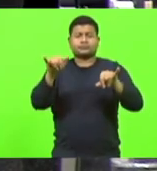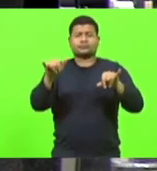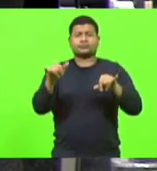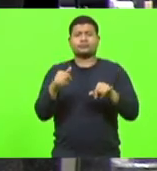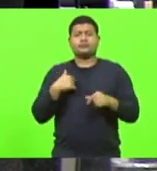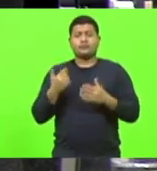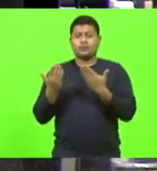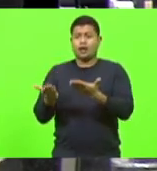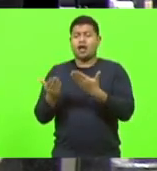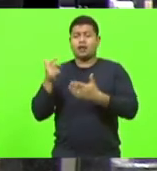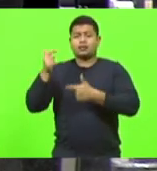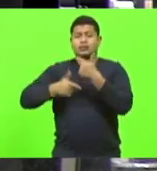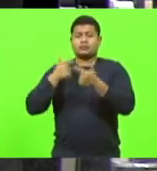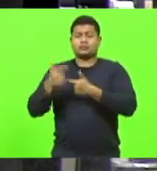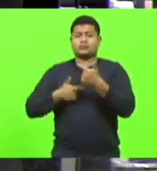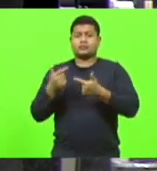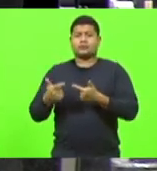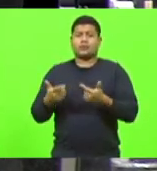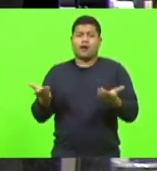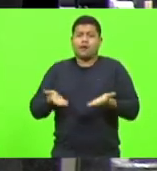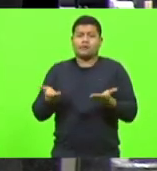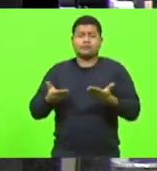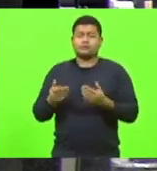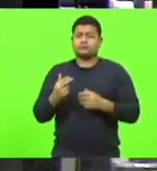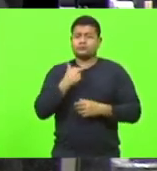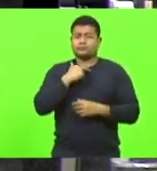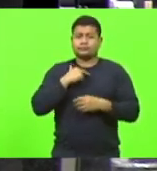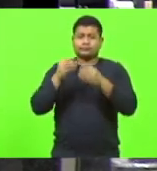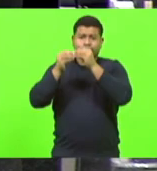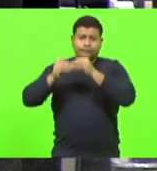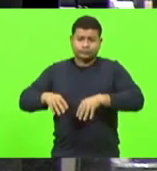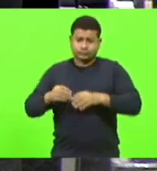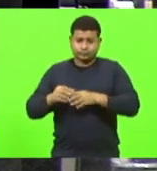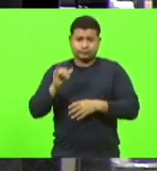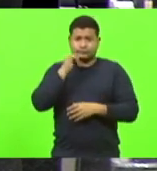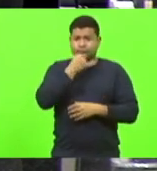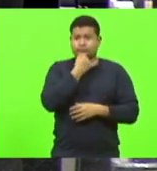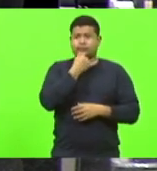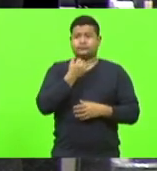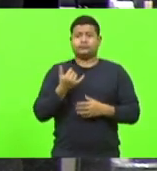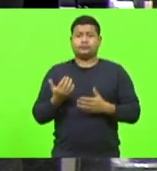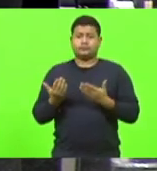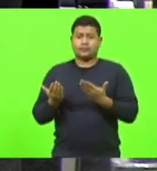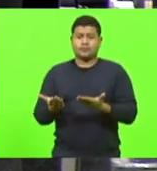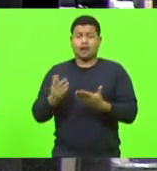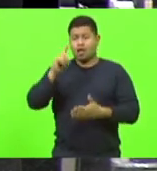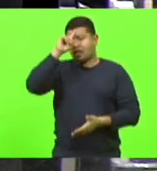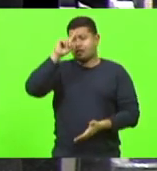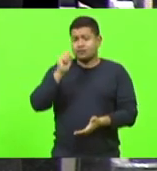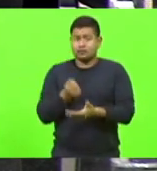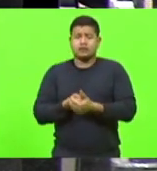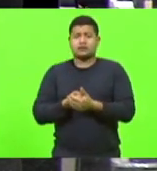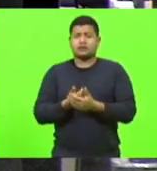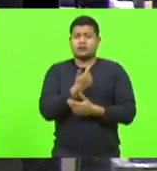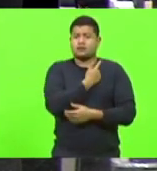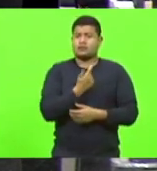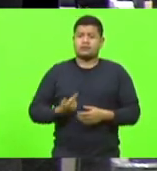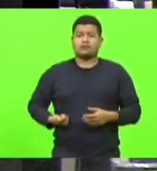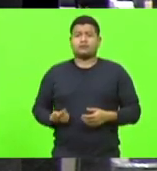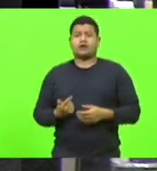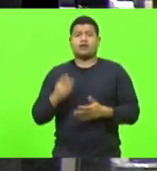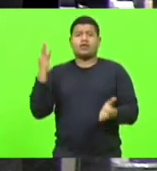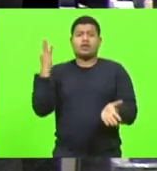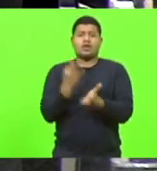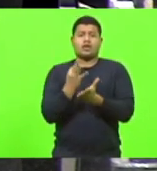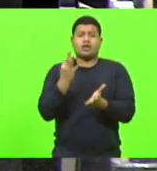trabalhador não seja penalizado infelizmente com essa decisão do governo de tasha